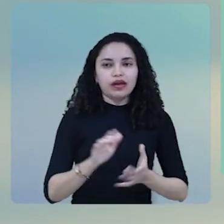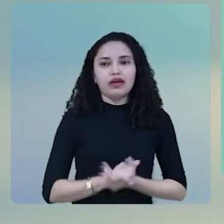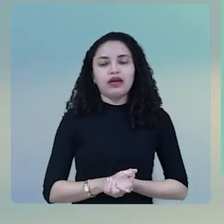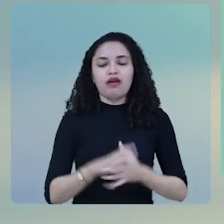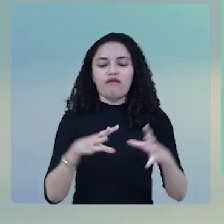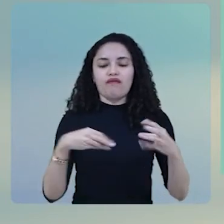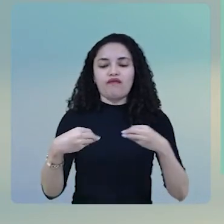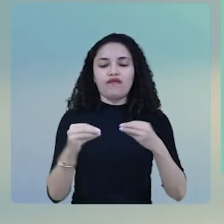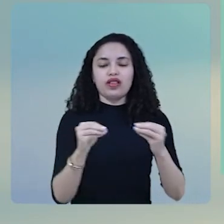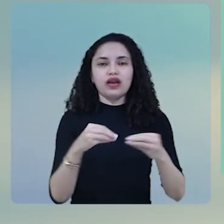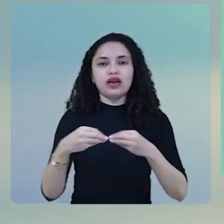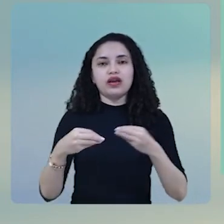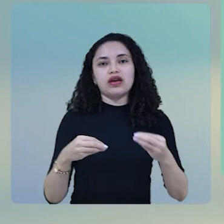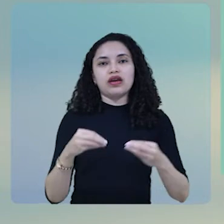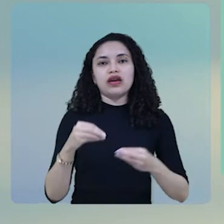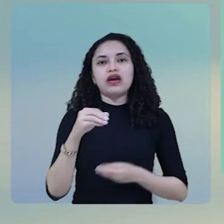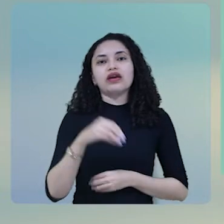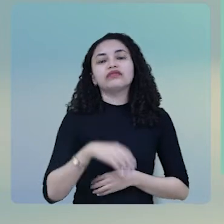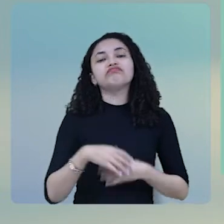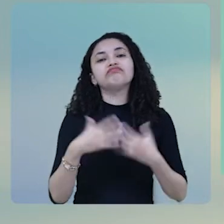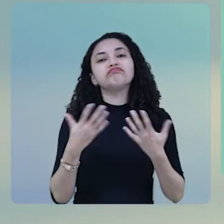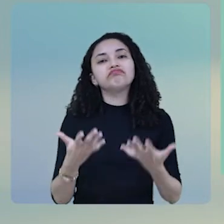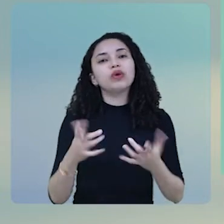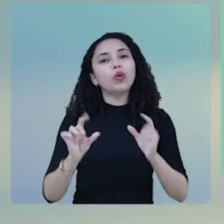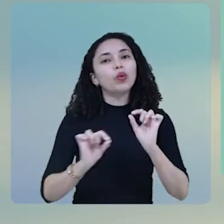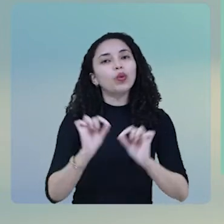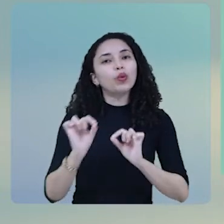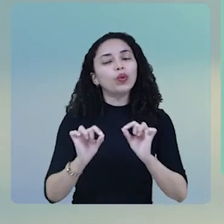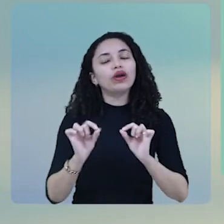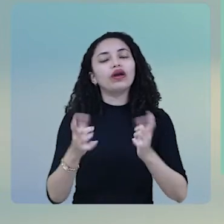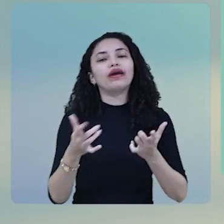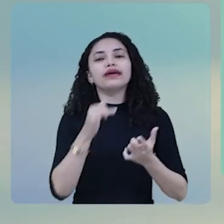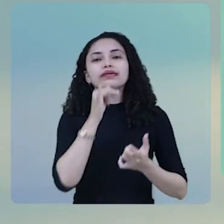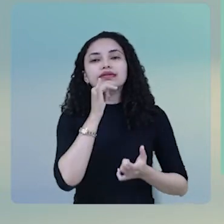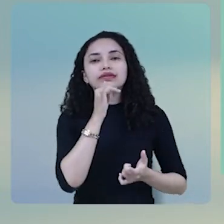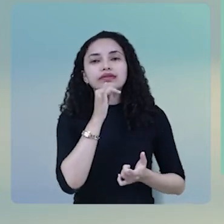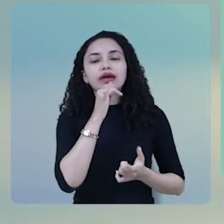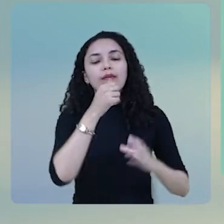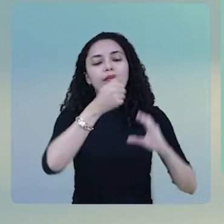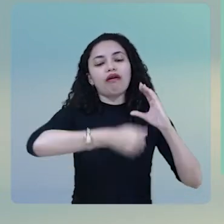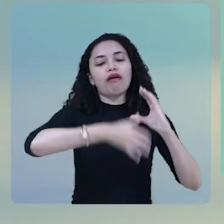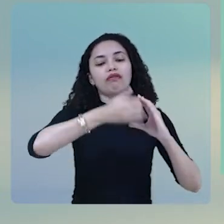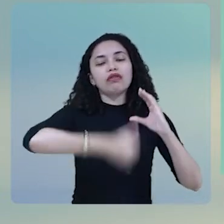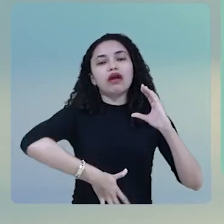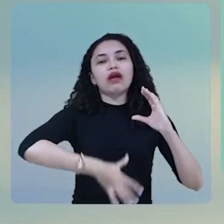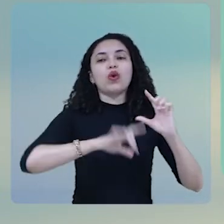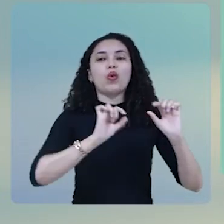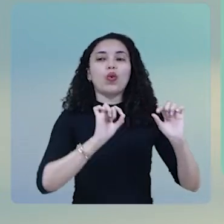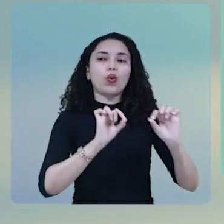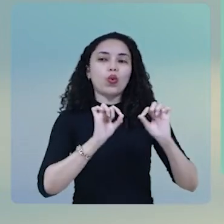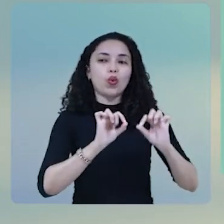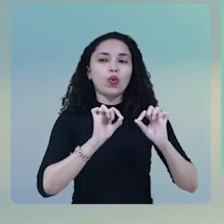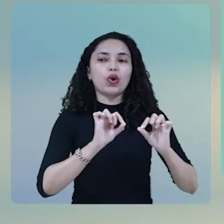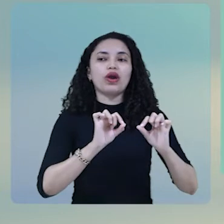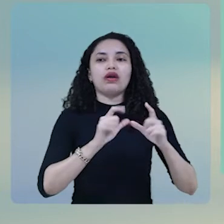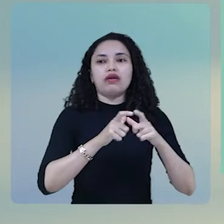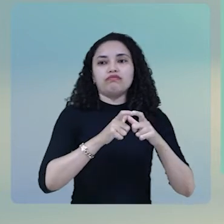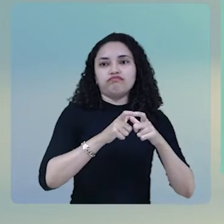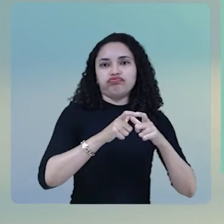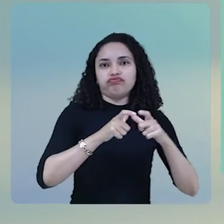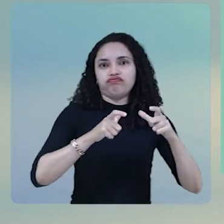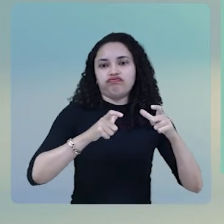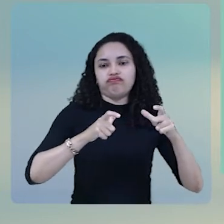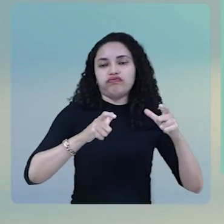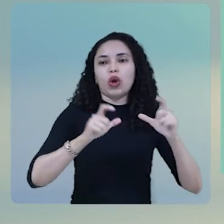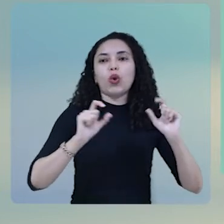Flexibilidade é a capacidade física que se caracteriza permitindo uma máxima amplitude do